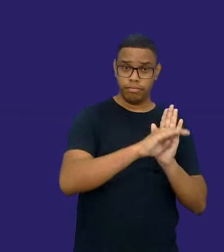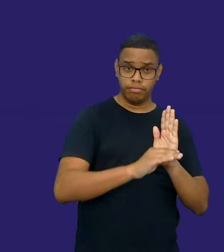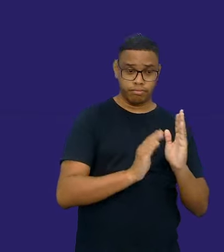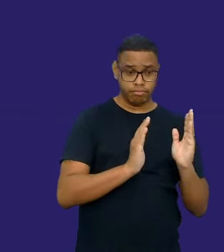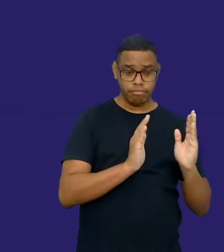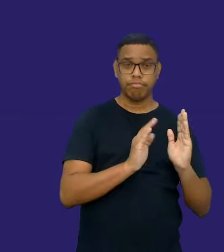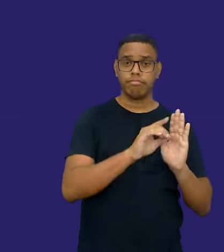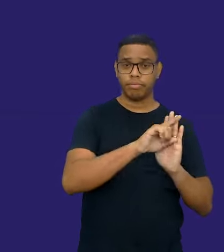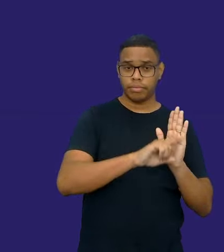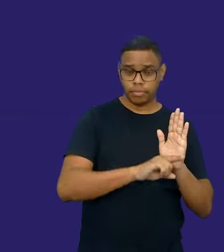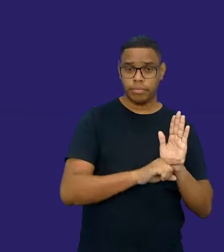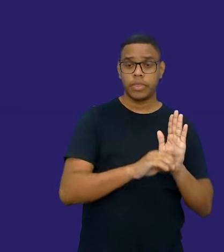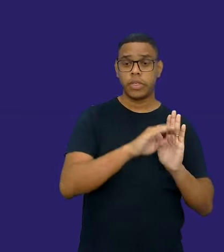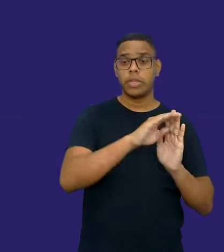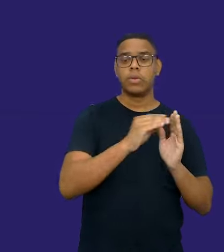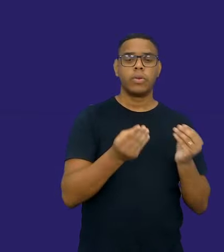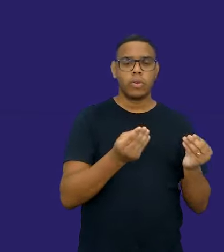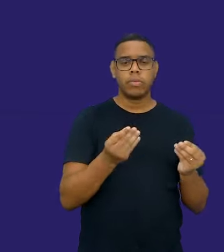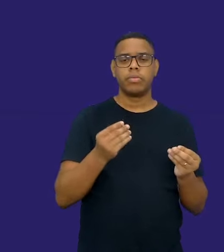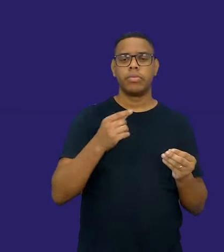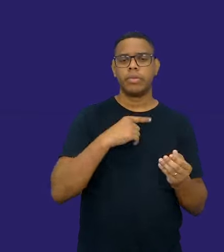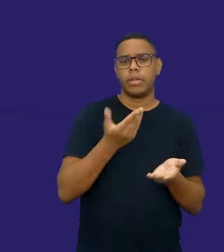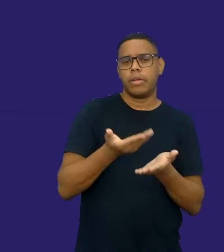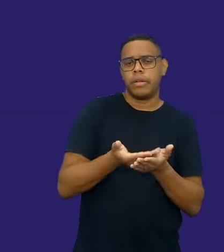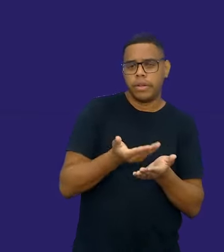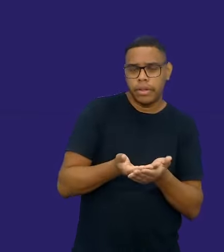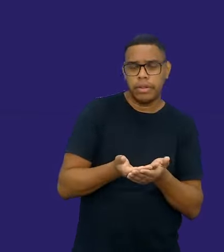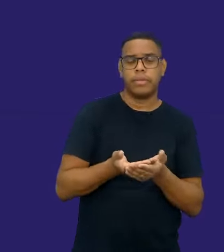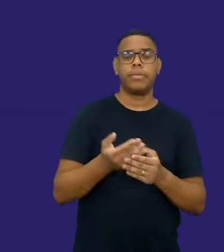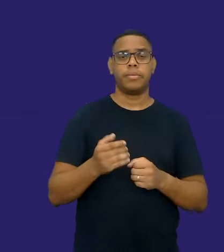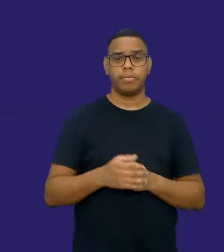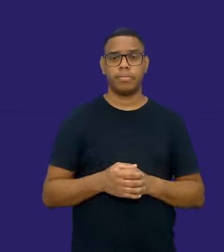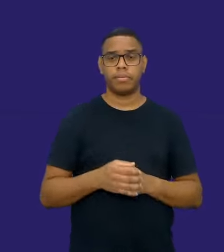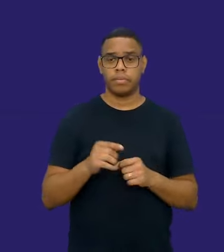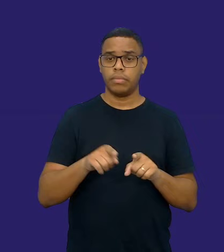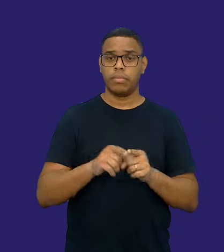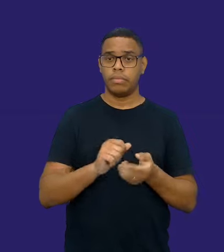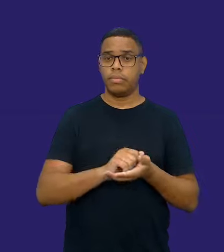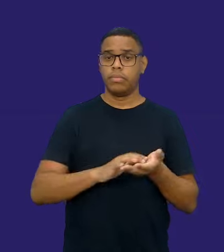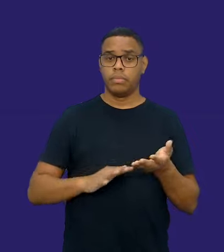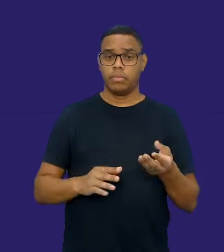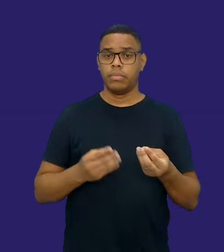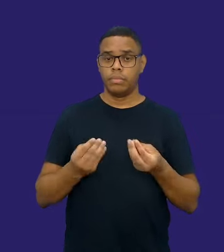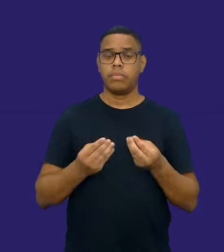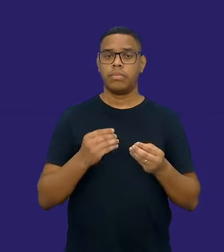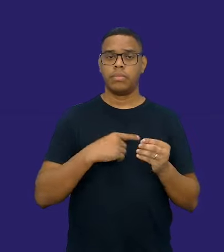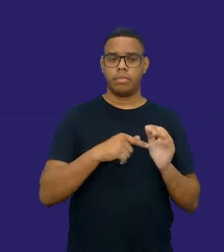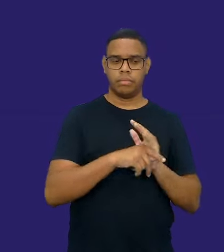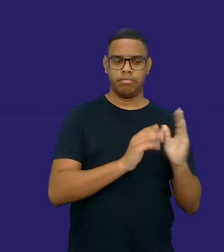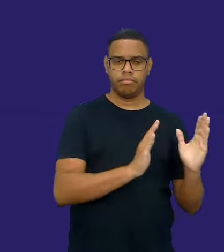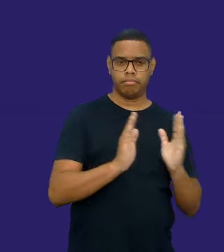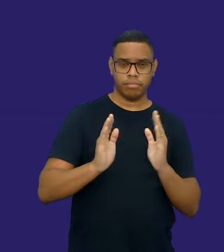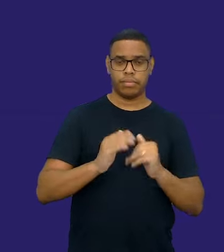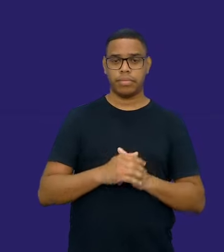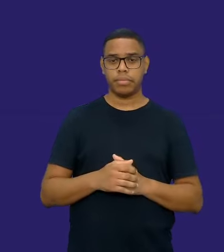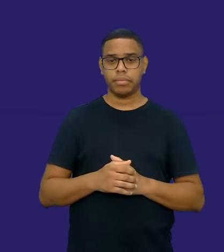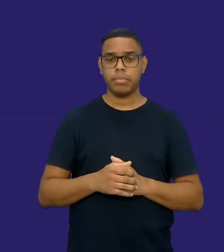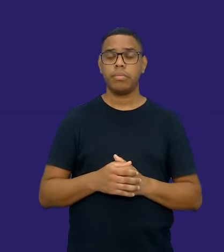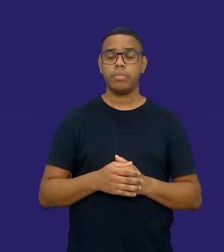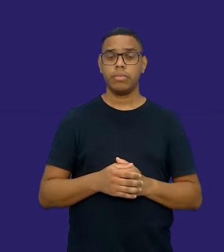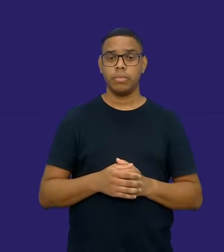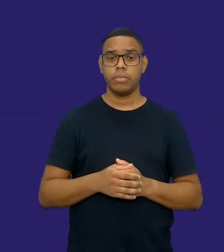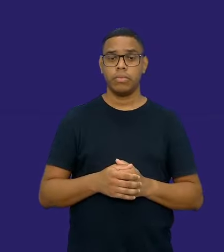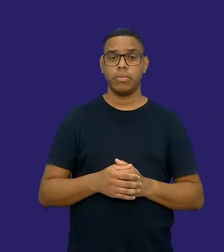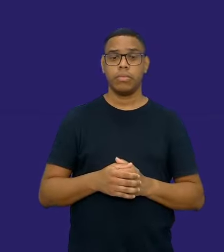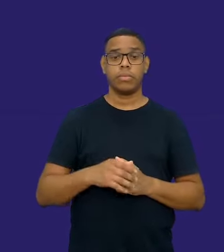compõem essa sequência 8. Essa sequência, gente, ela pretende contribuir para que os estudantes ampliem e